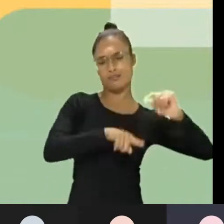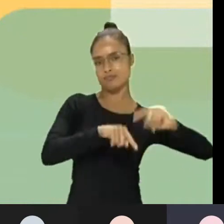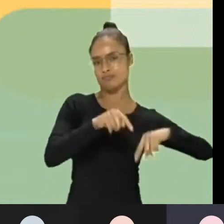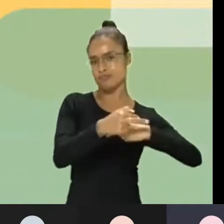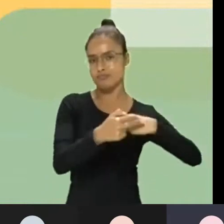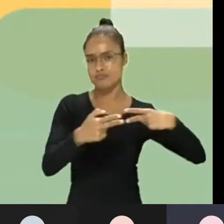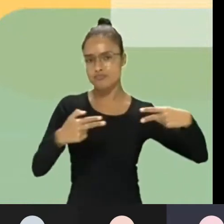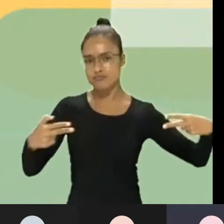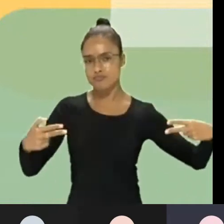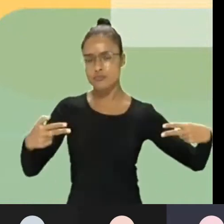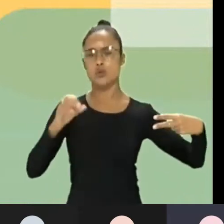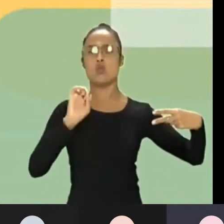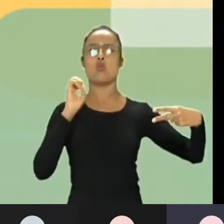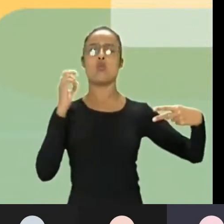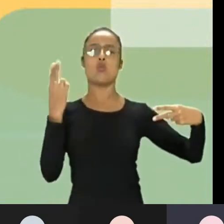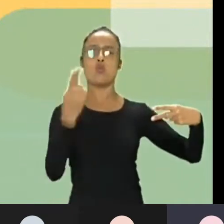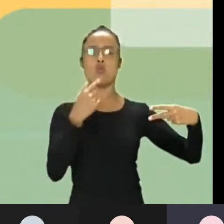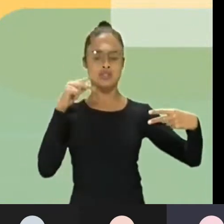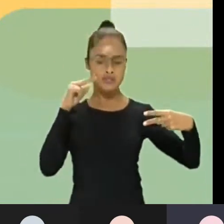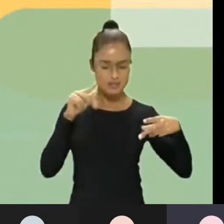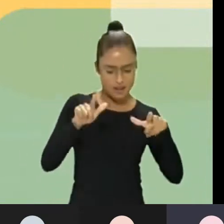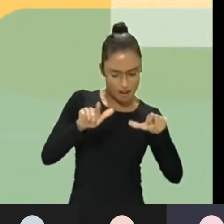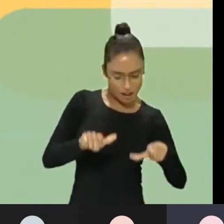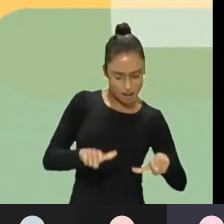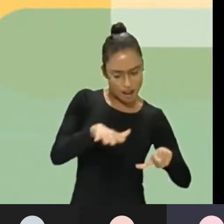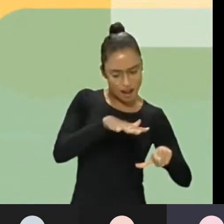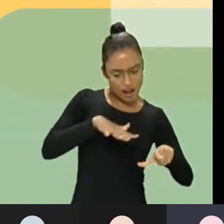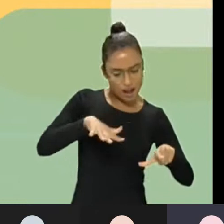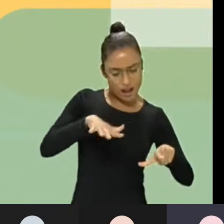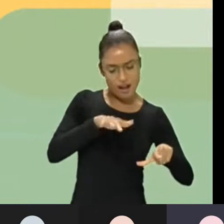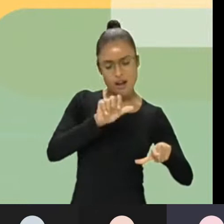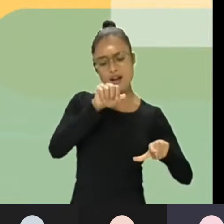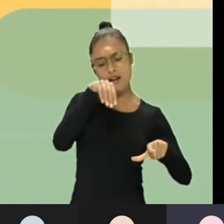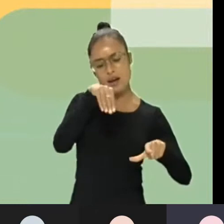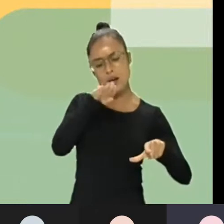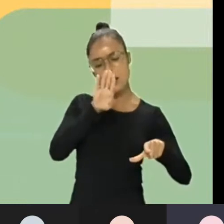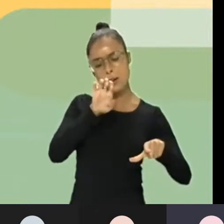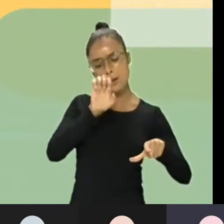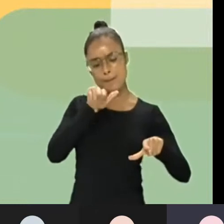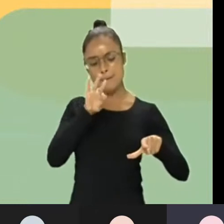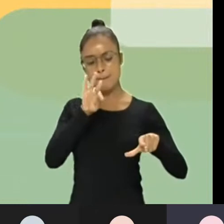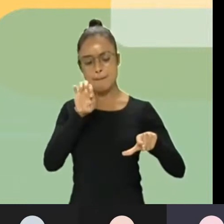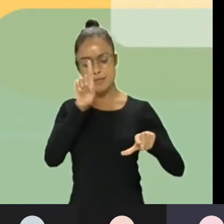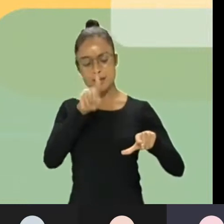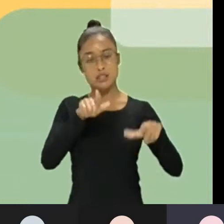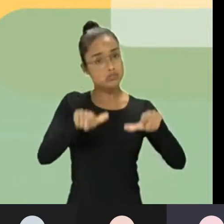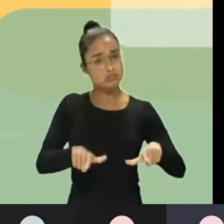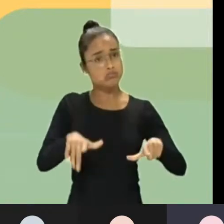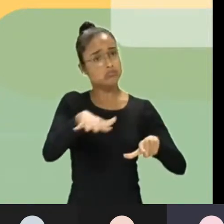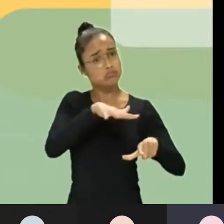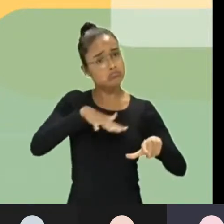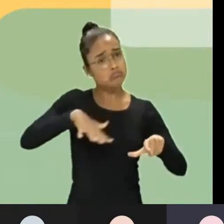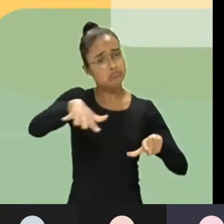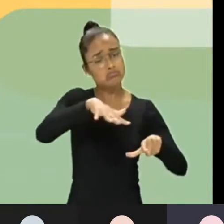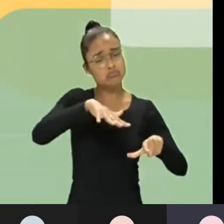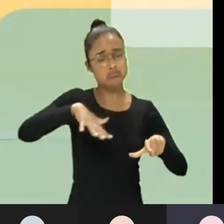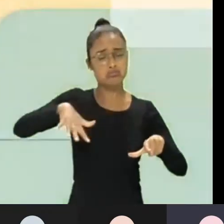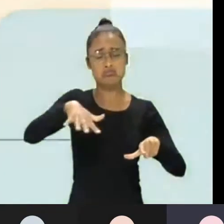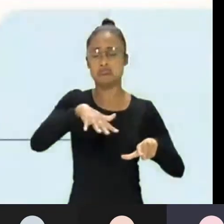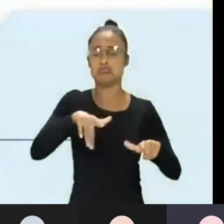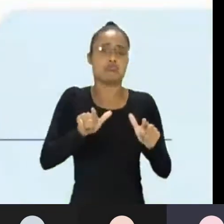quiser explorar um ambiente, fica à vontade, a critério de escolha, pode ser um detalhe